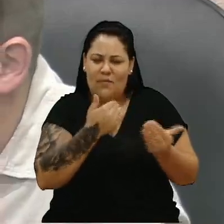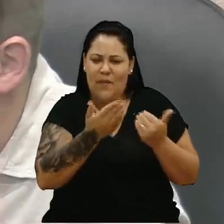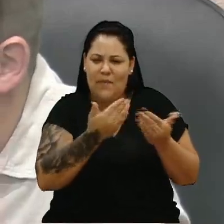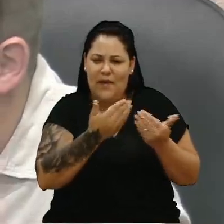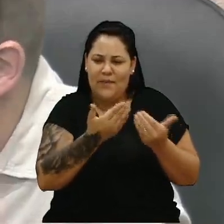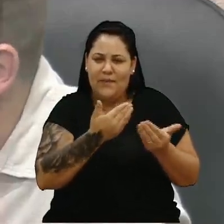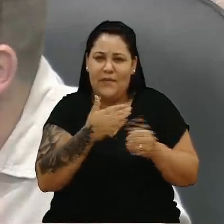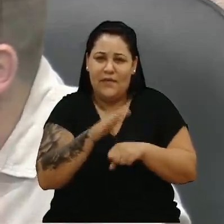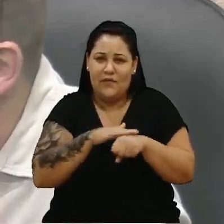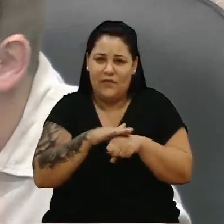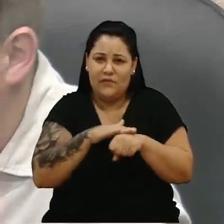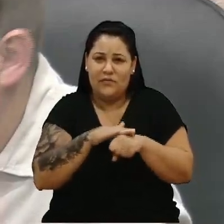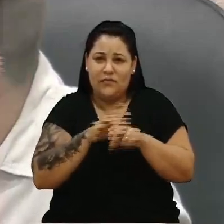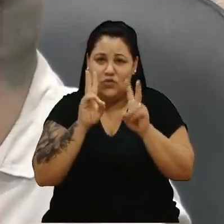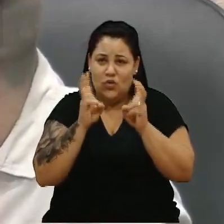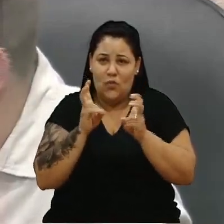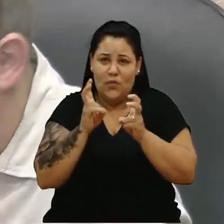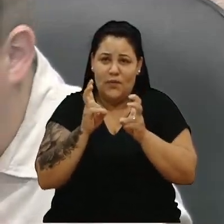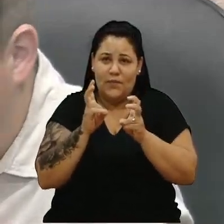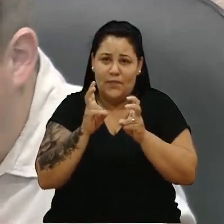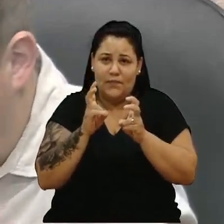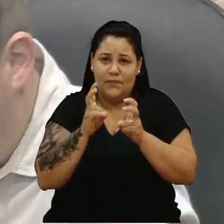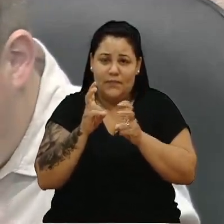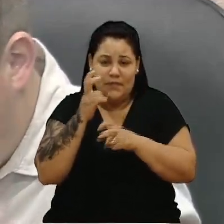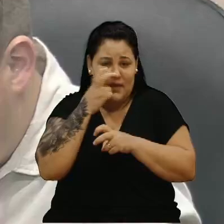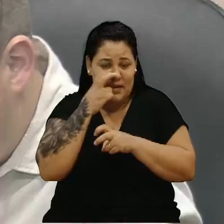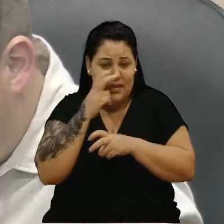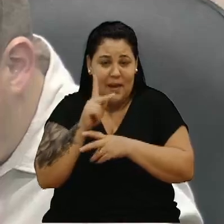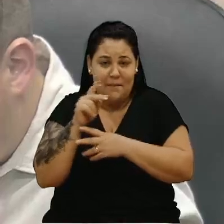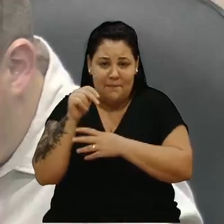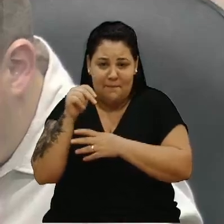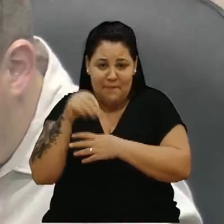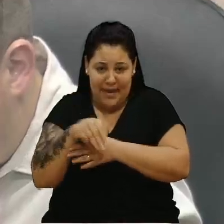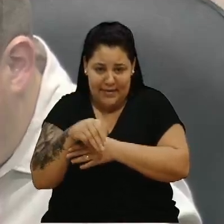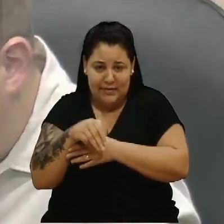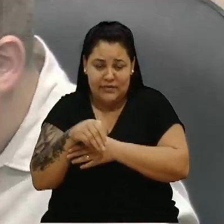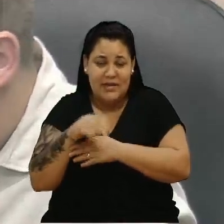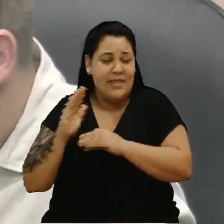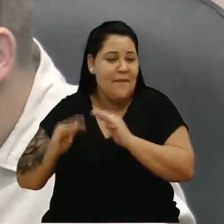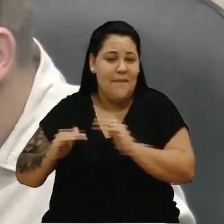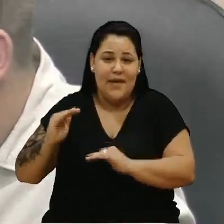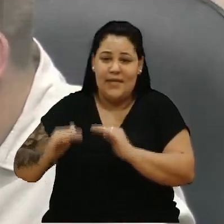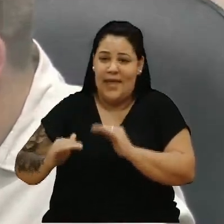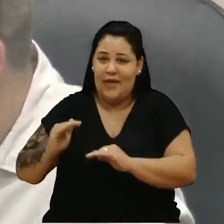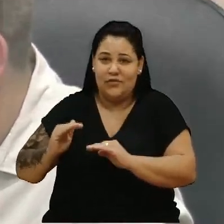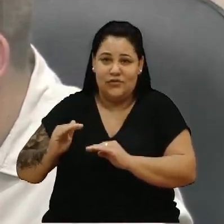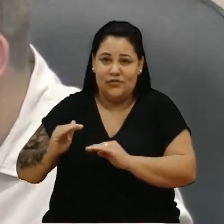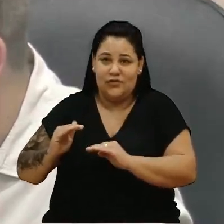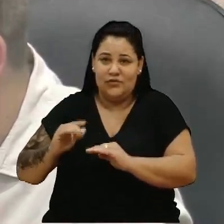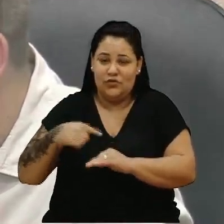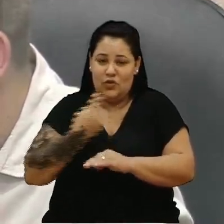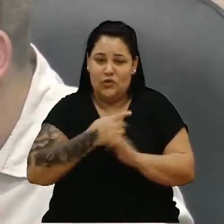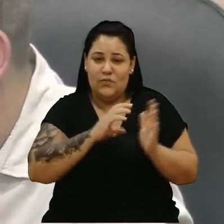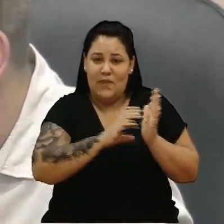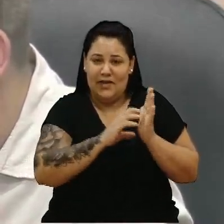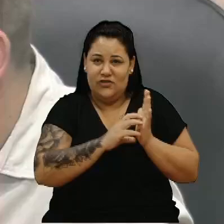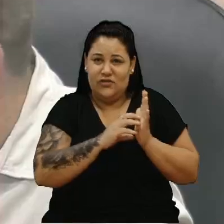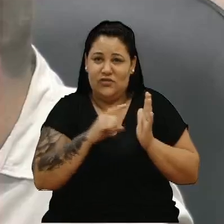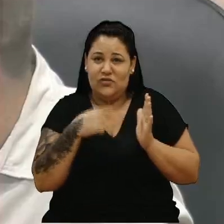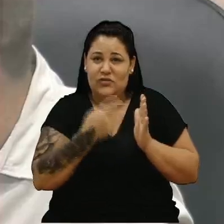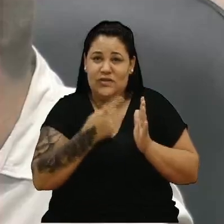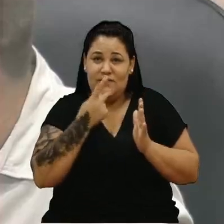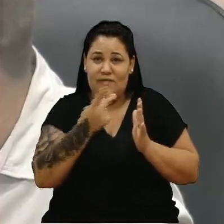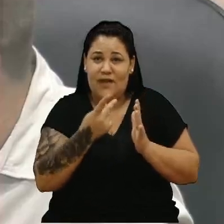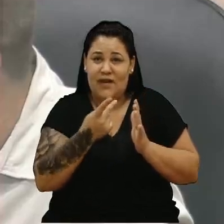Daiane e vereadora Andressa, na PEN, que, independente dos nossos partidos, nós traríamos esses temas comuns a